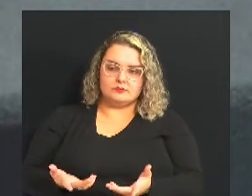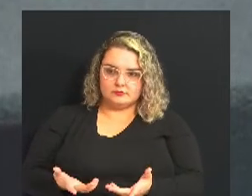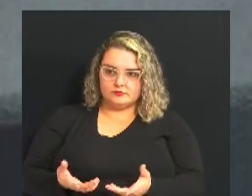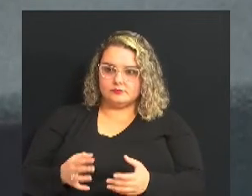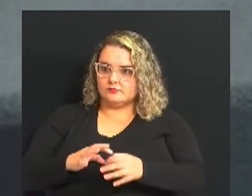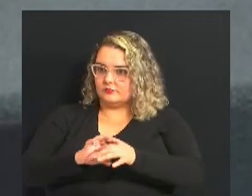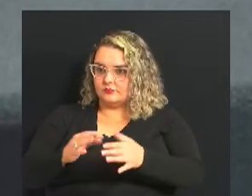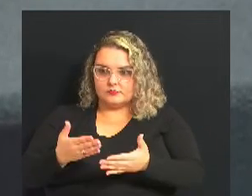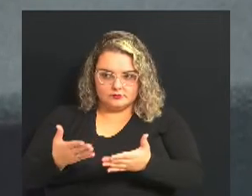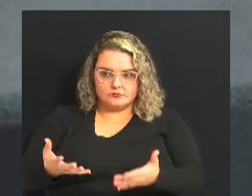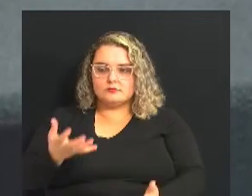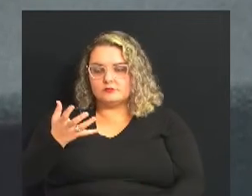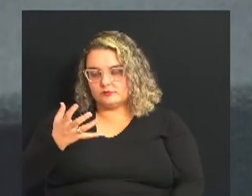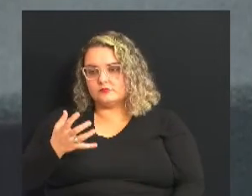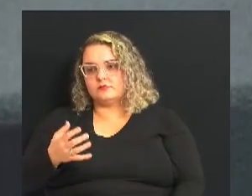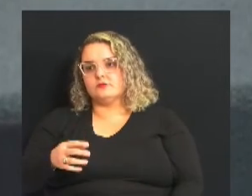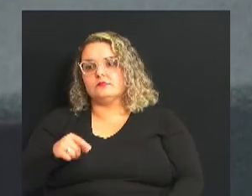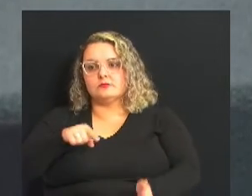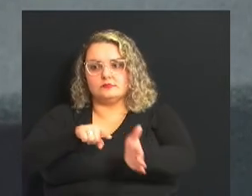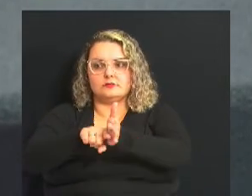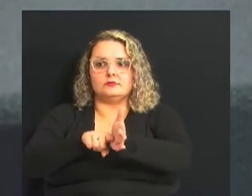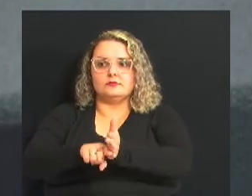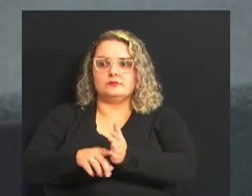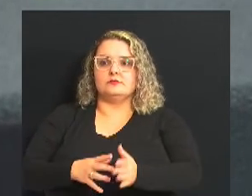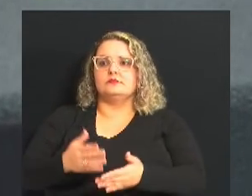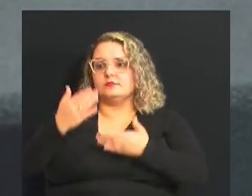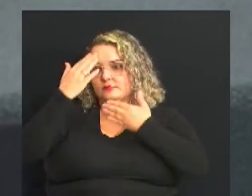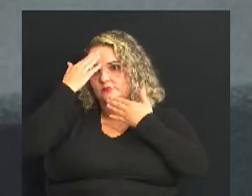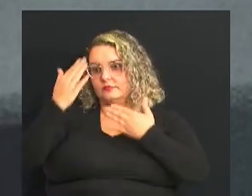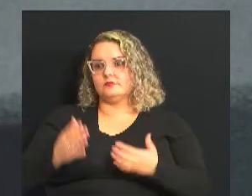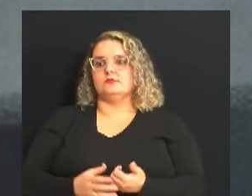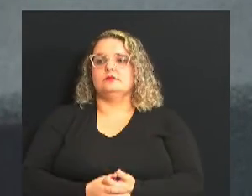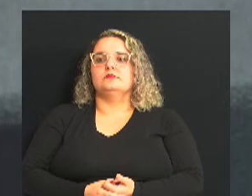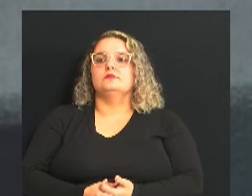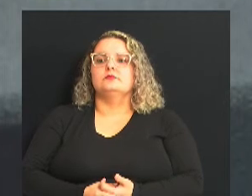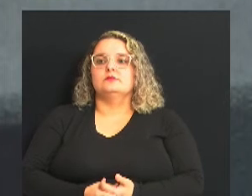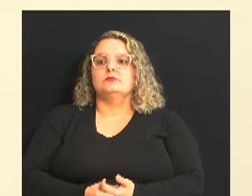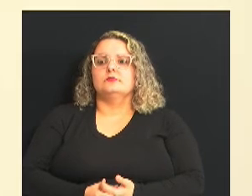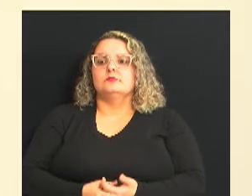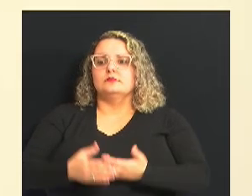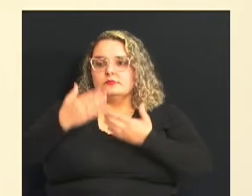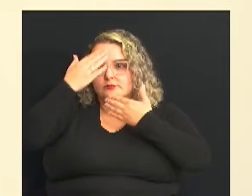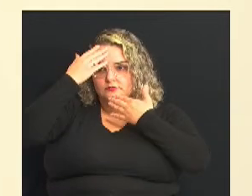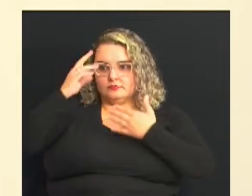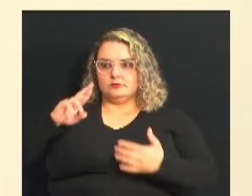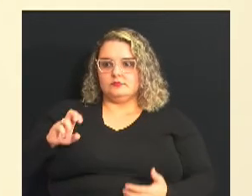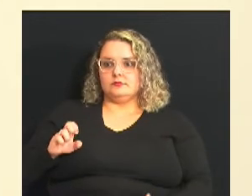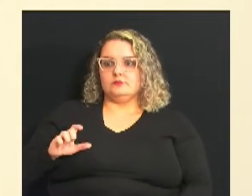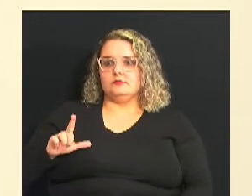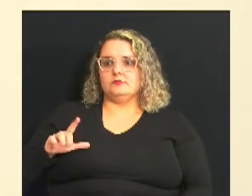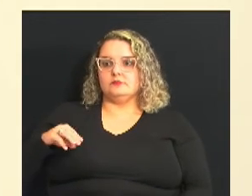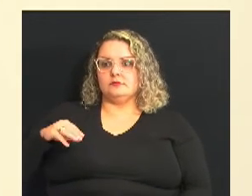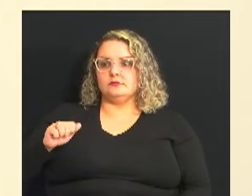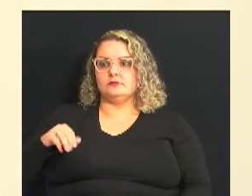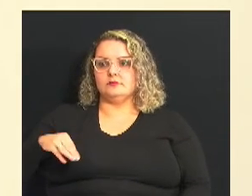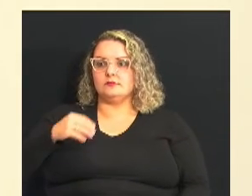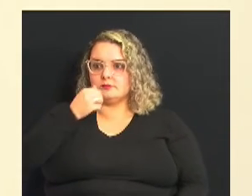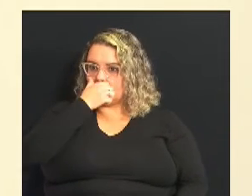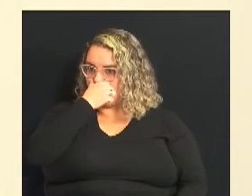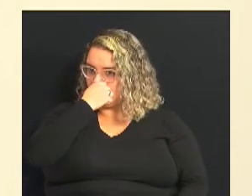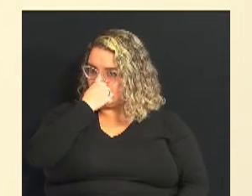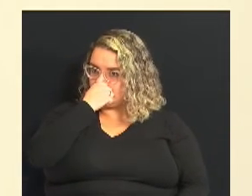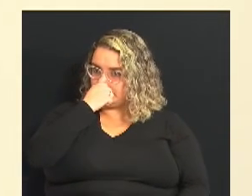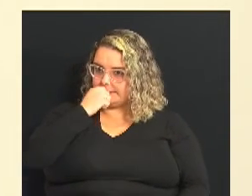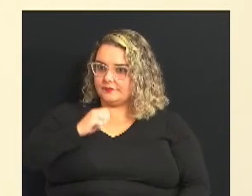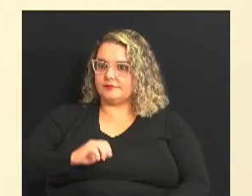vontade quem quiser questionar alguma coisa. Obrigado. Obrigado, Helma. Vai falar aí sobre o projeto de vocês